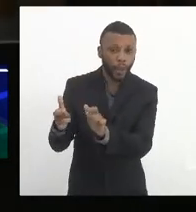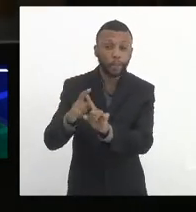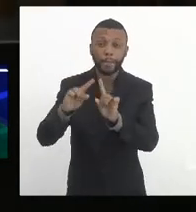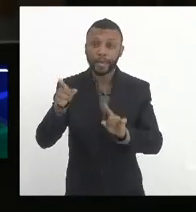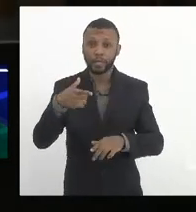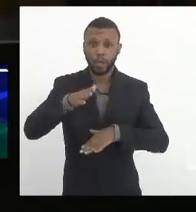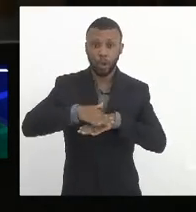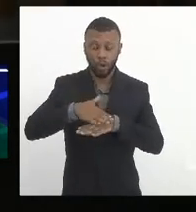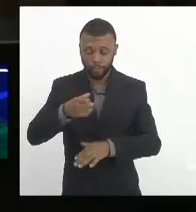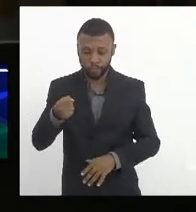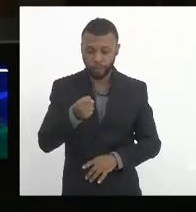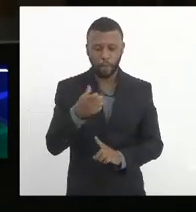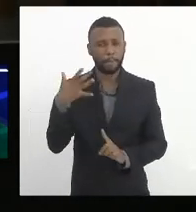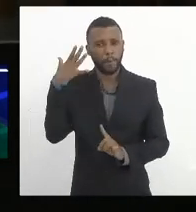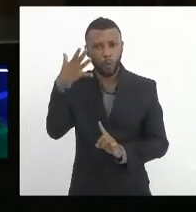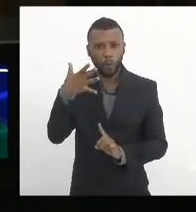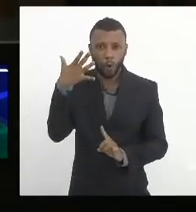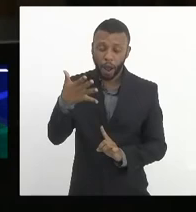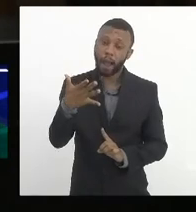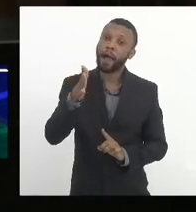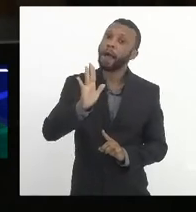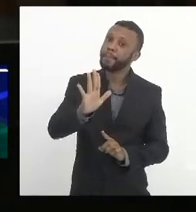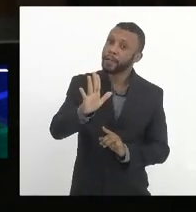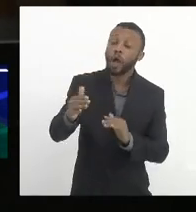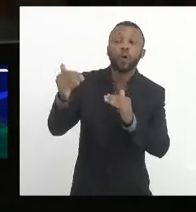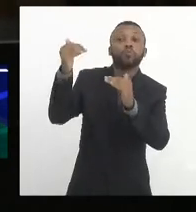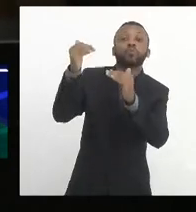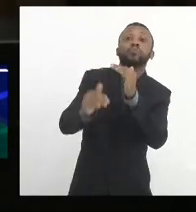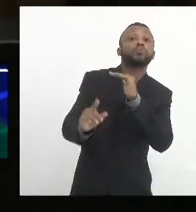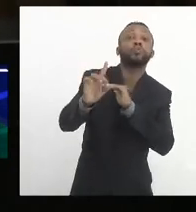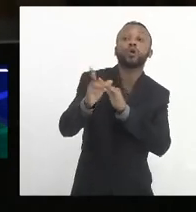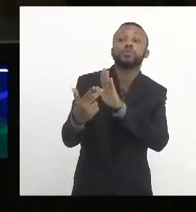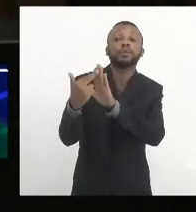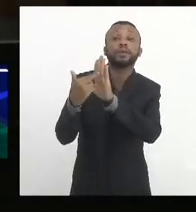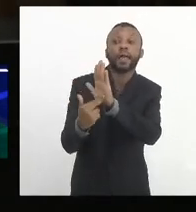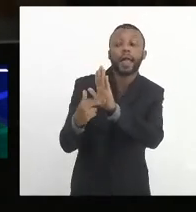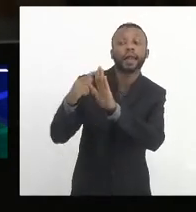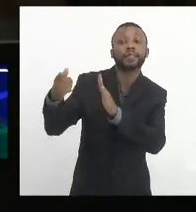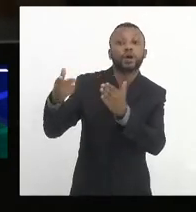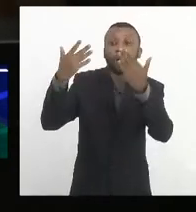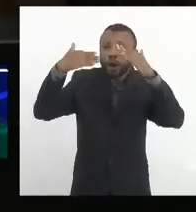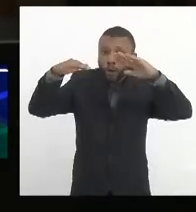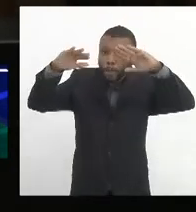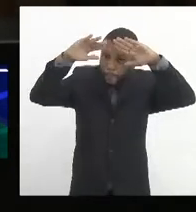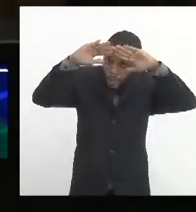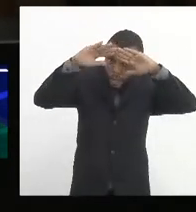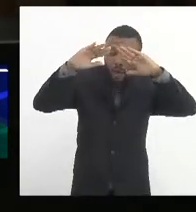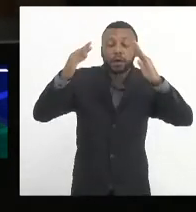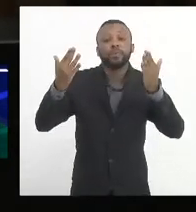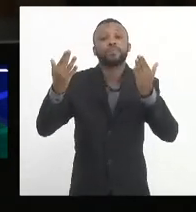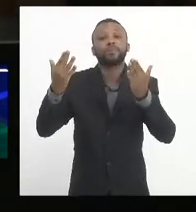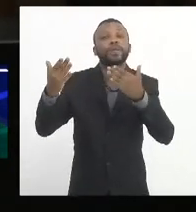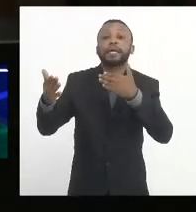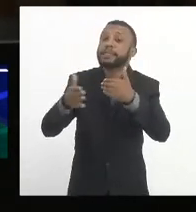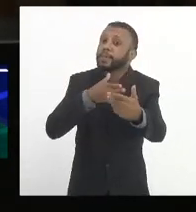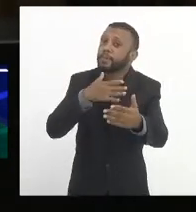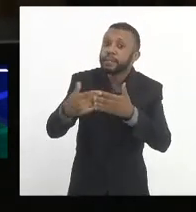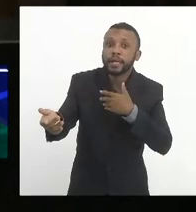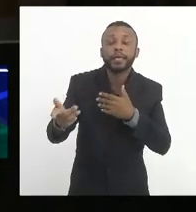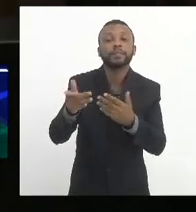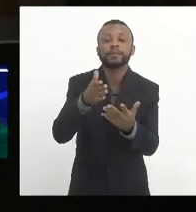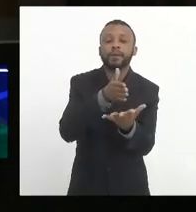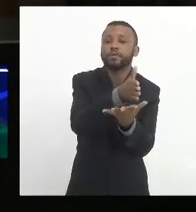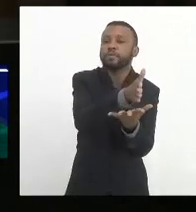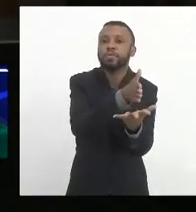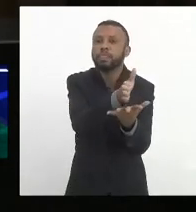peguei o microfone e apesar de discordar doutrinalmente do espiritismo e Independente da sua